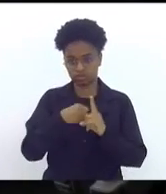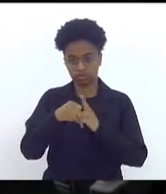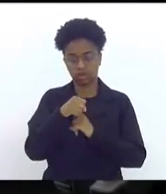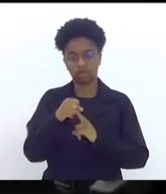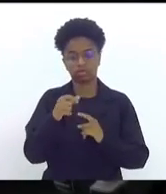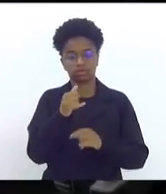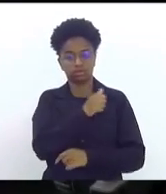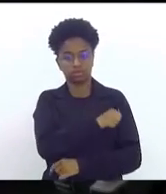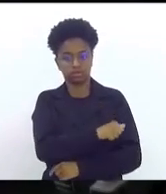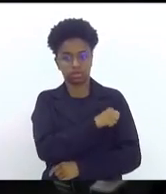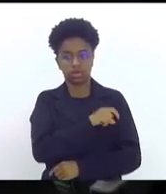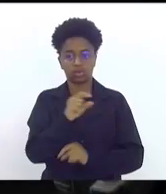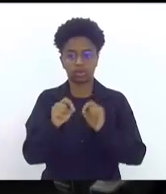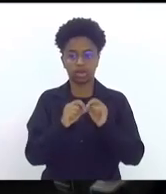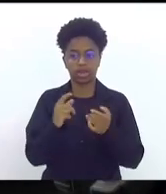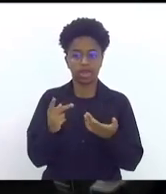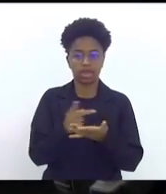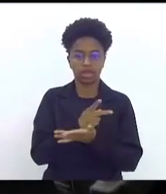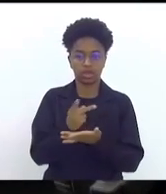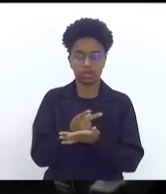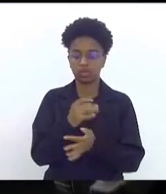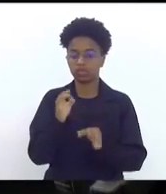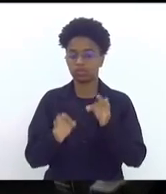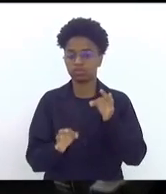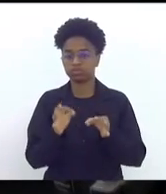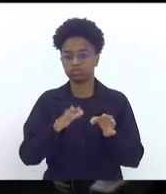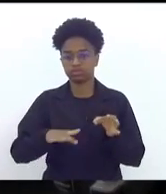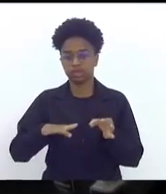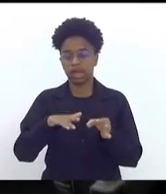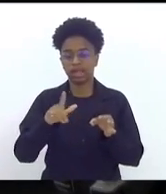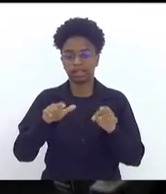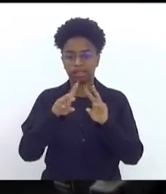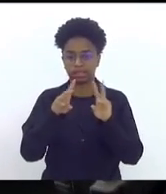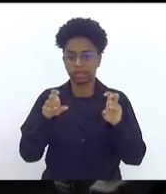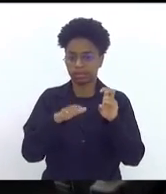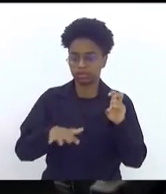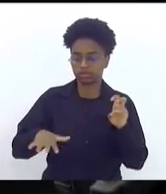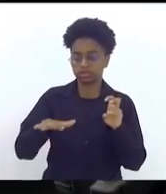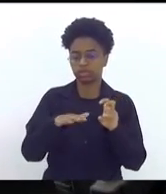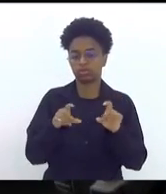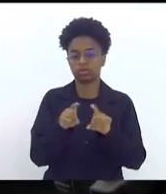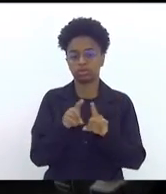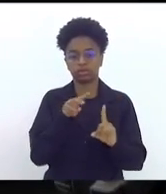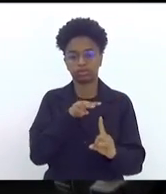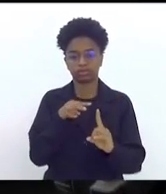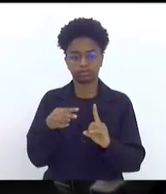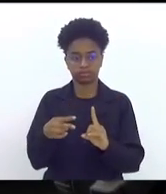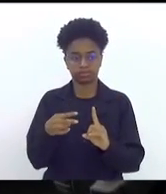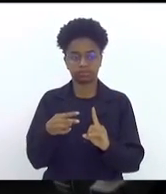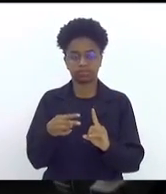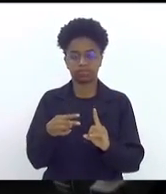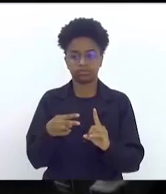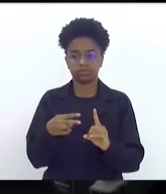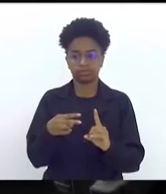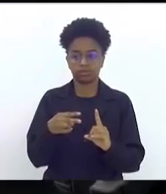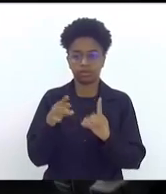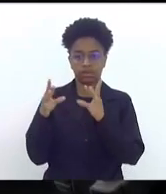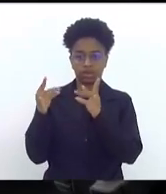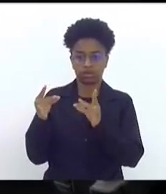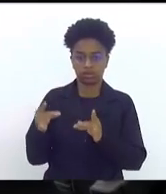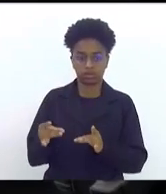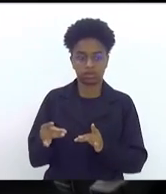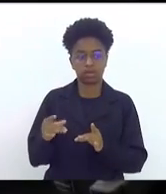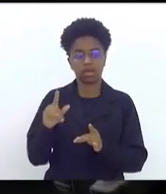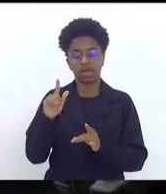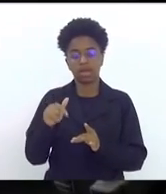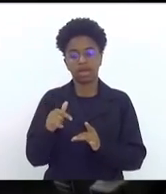que é o tema do erro judiciário. Acho que esse é o tema mais amplo. E aqui, sob uma perspectiva específica, portanto, que é